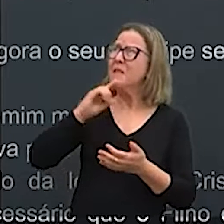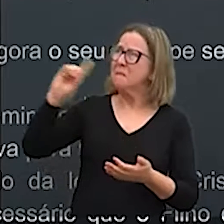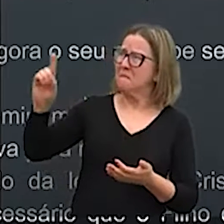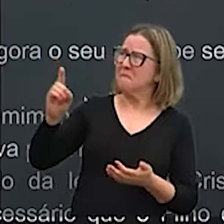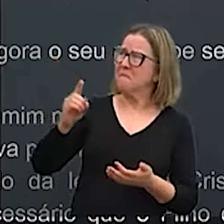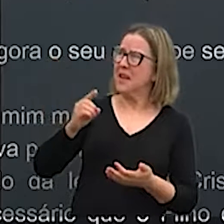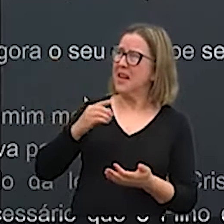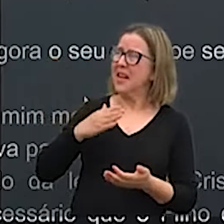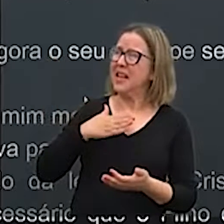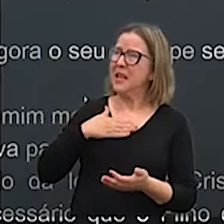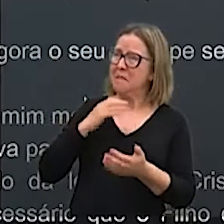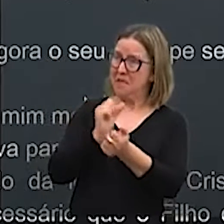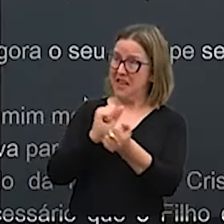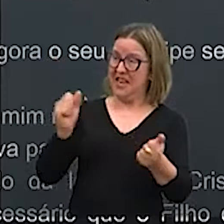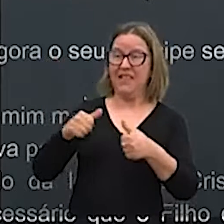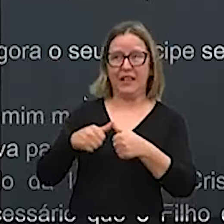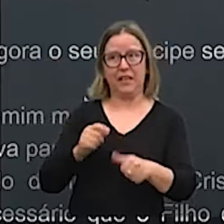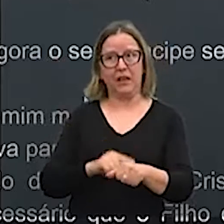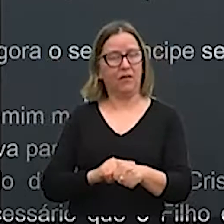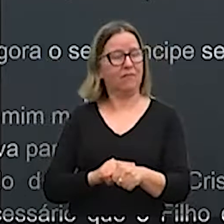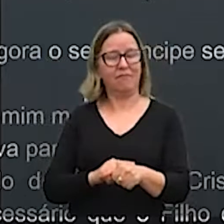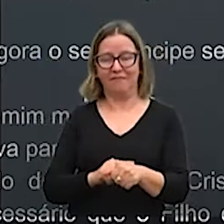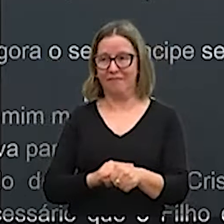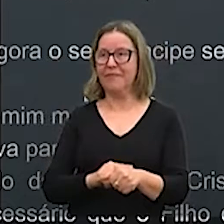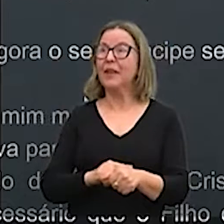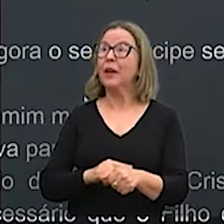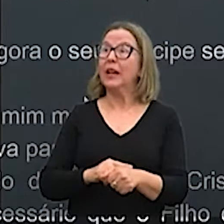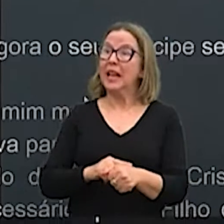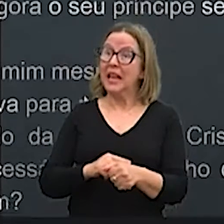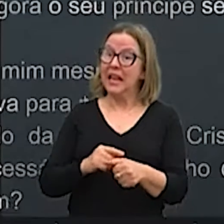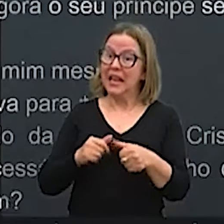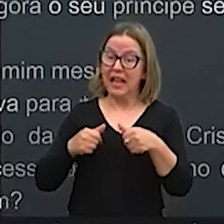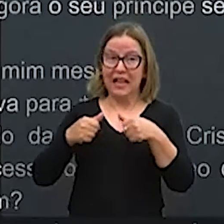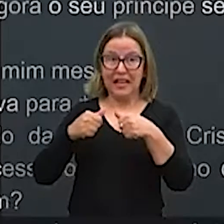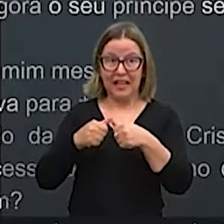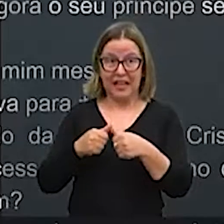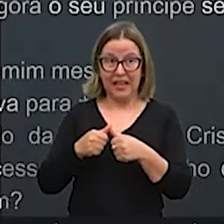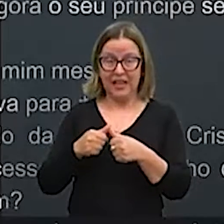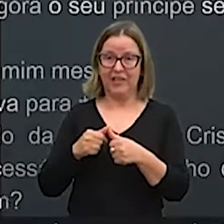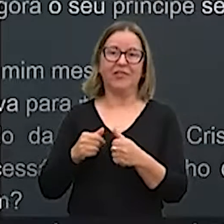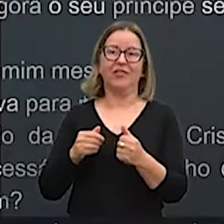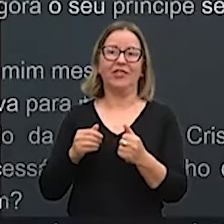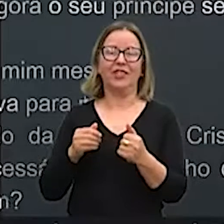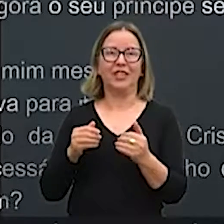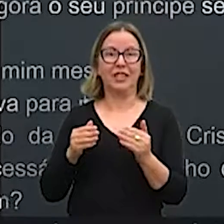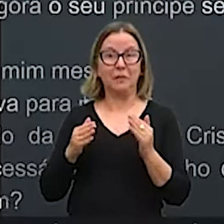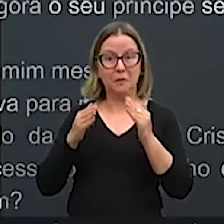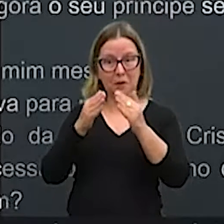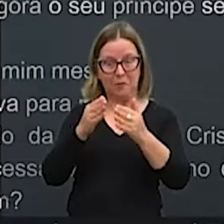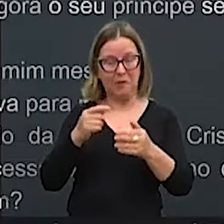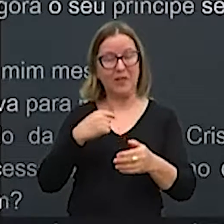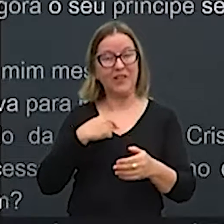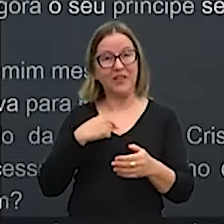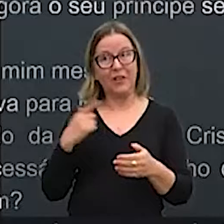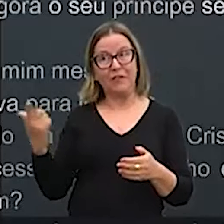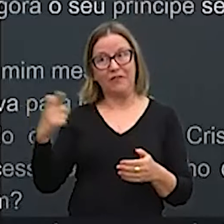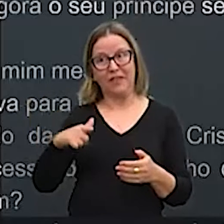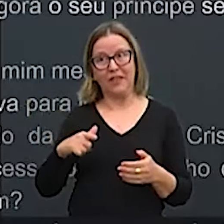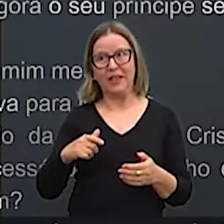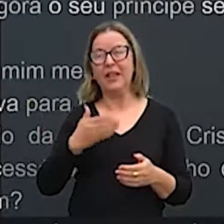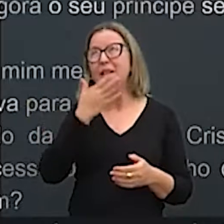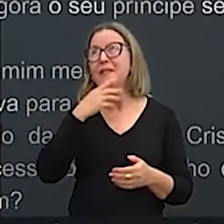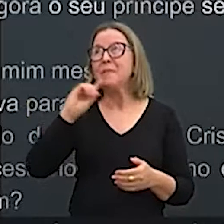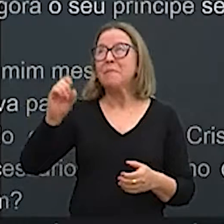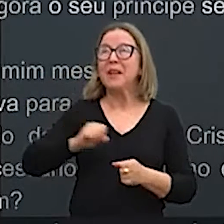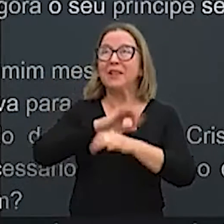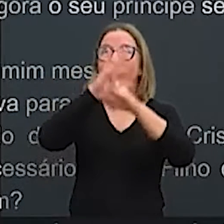Mas precisamente com este propósito vim para esta hora. Pai, glorifica o teu nome. Então veio